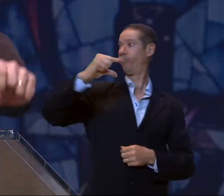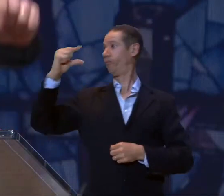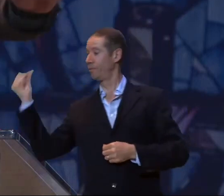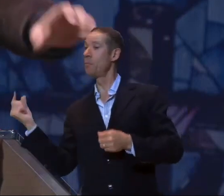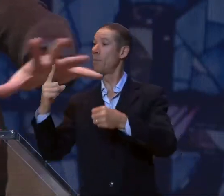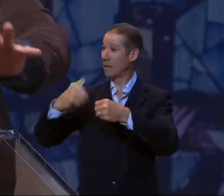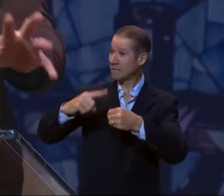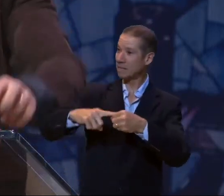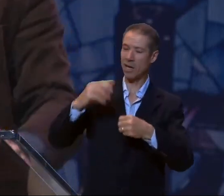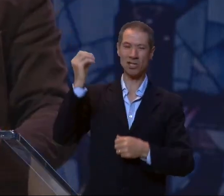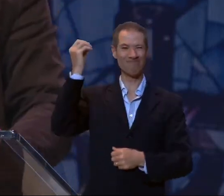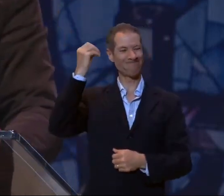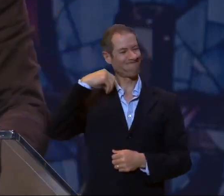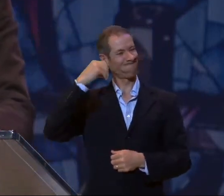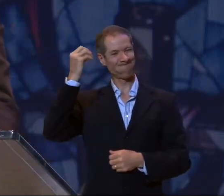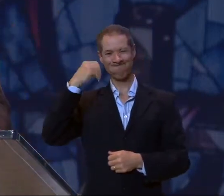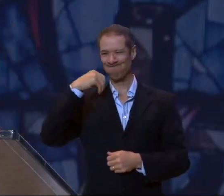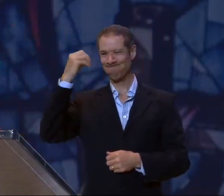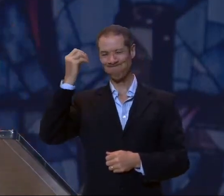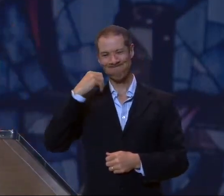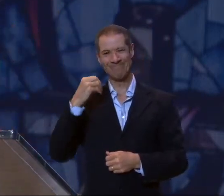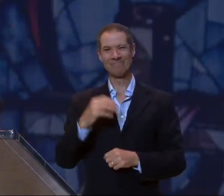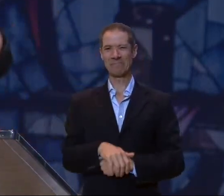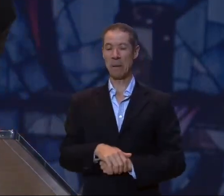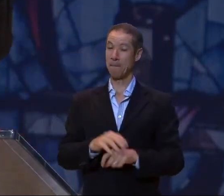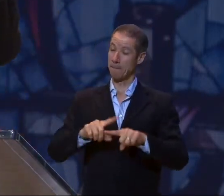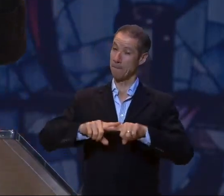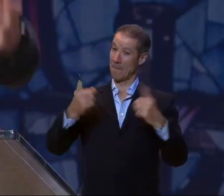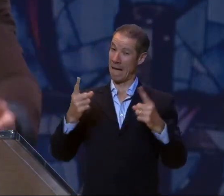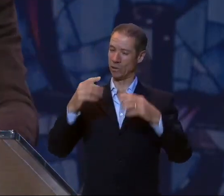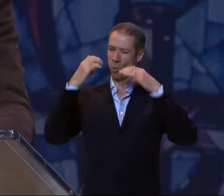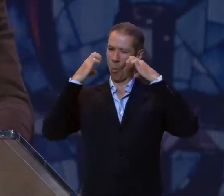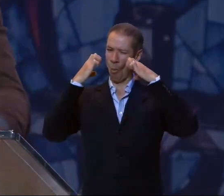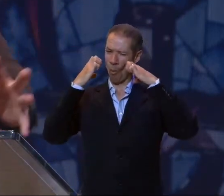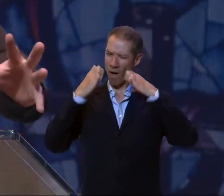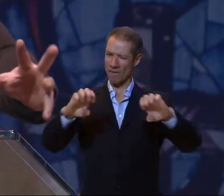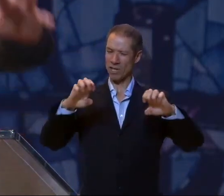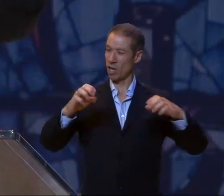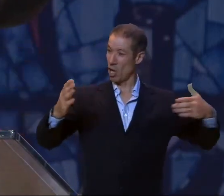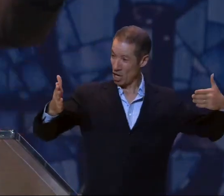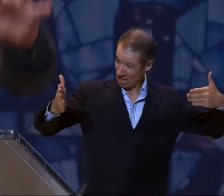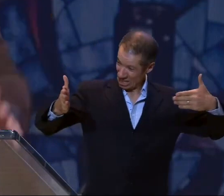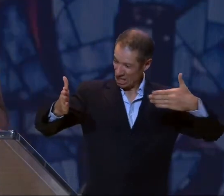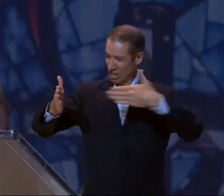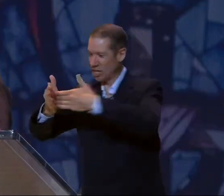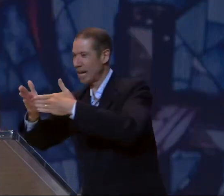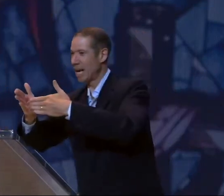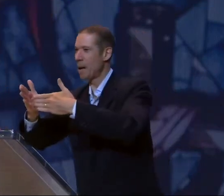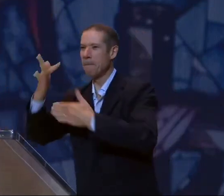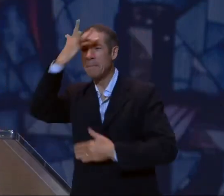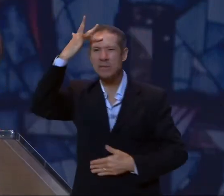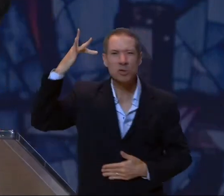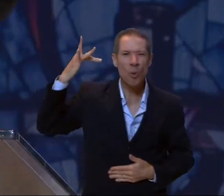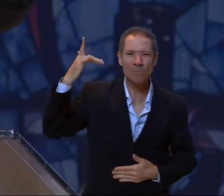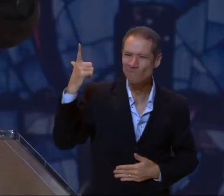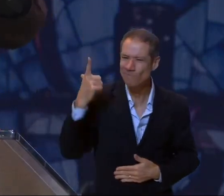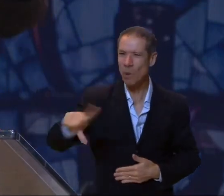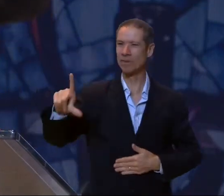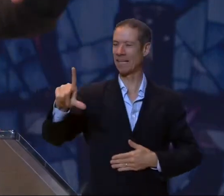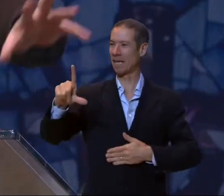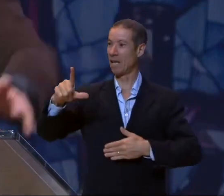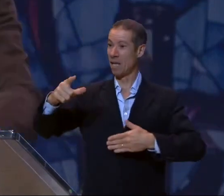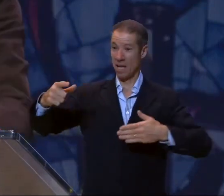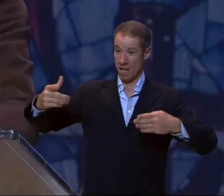cidade que está morrendo, um ponto no meio do nada. Mas o Evangelho chega onde ninguém chega. Ele cruza